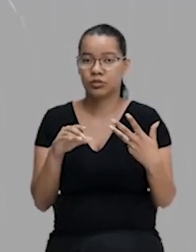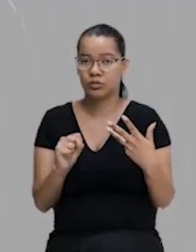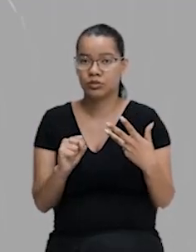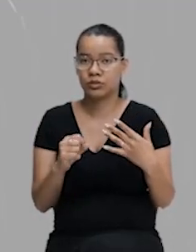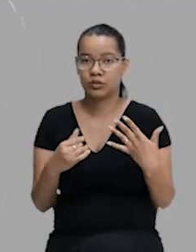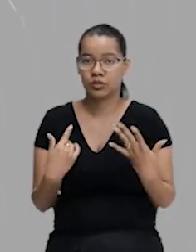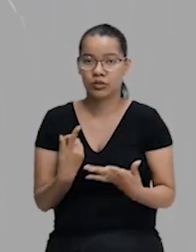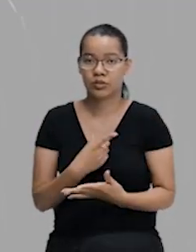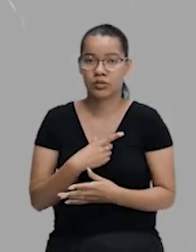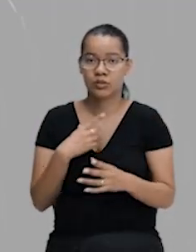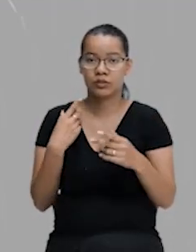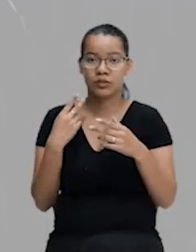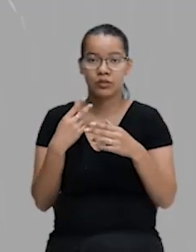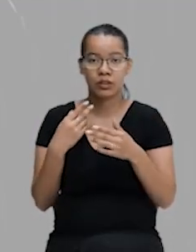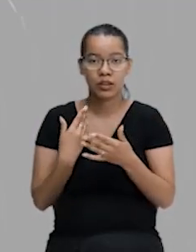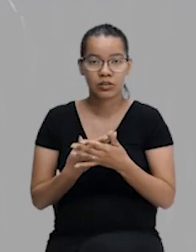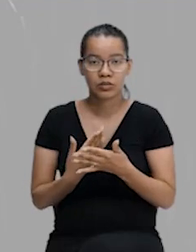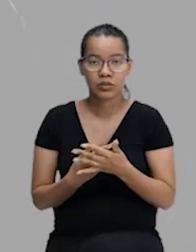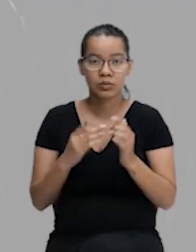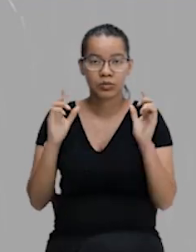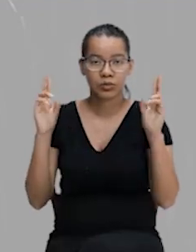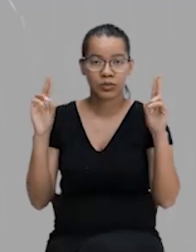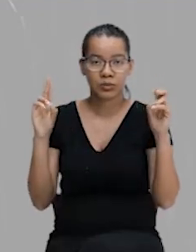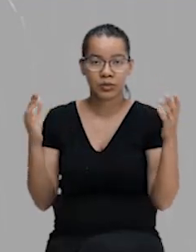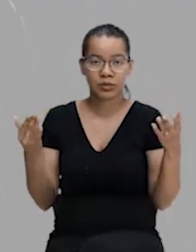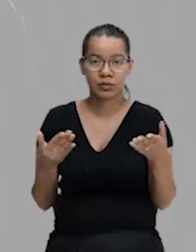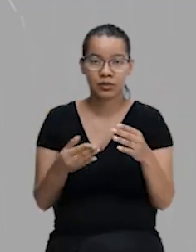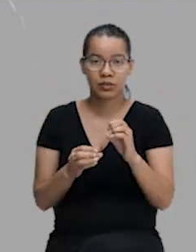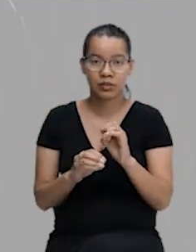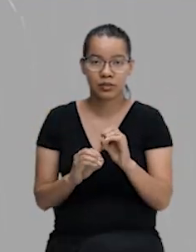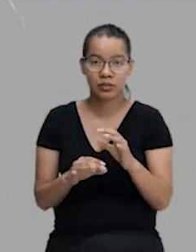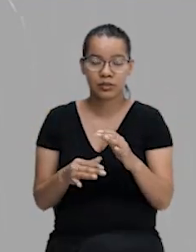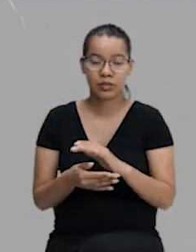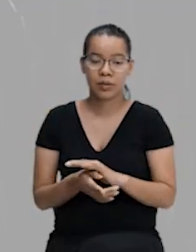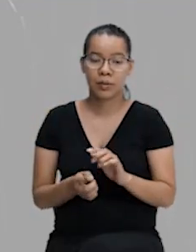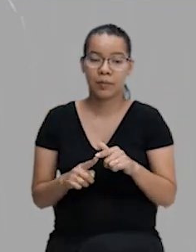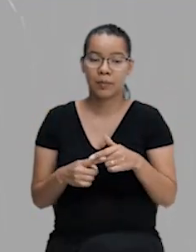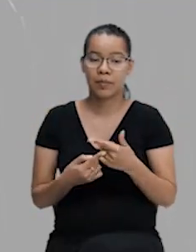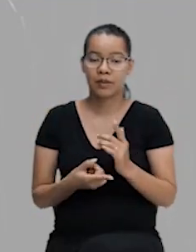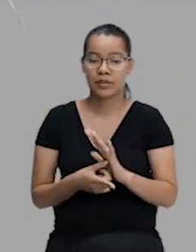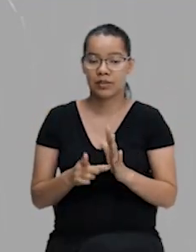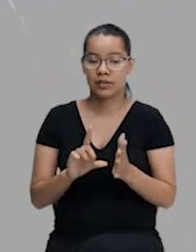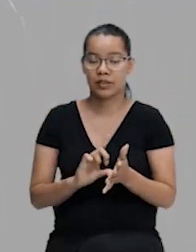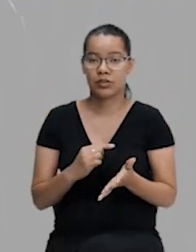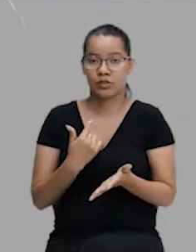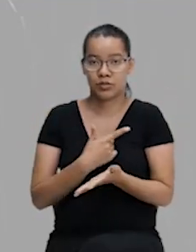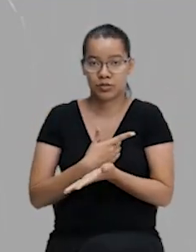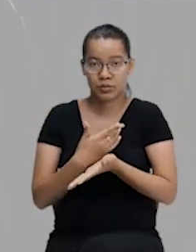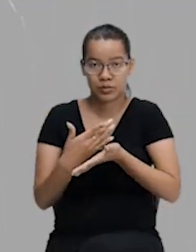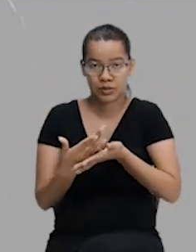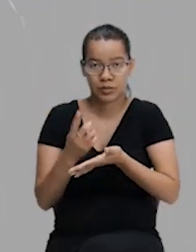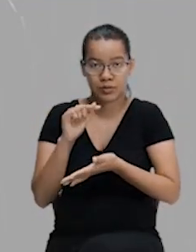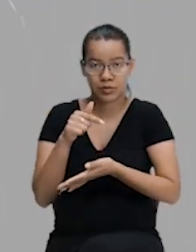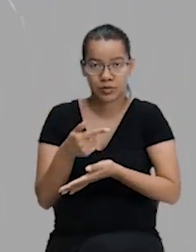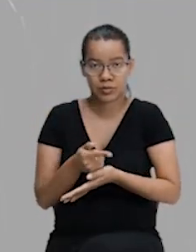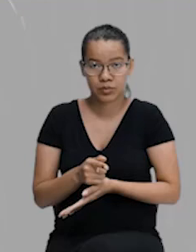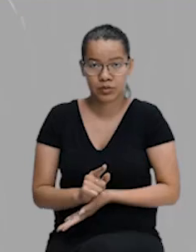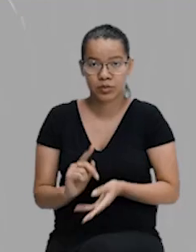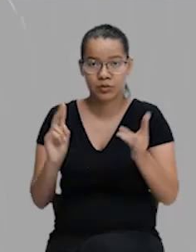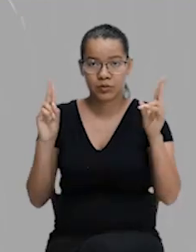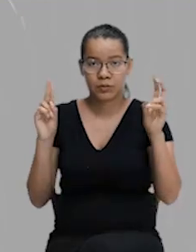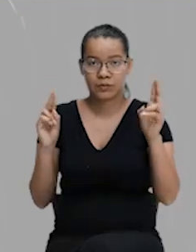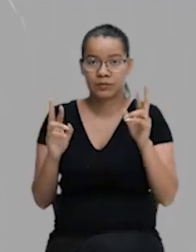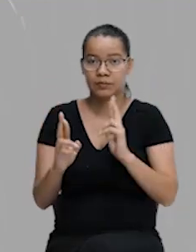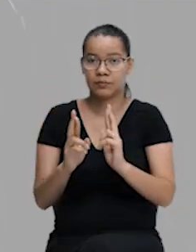Então, acompanhem, por favor. Mas antes de partirmos para as reações e os